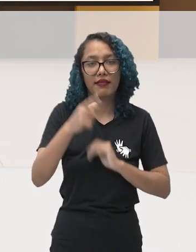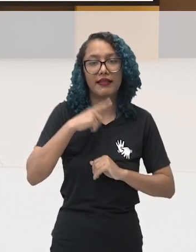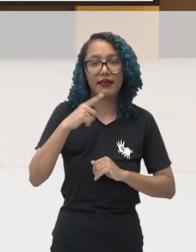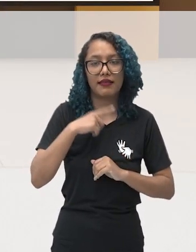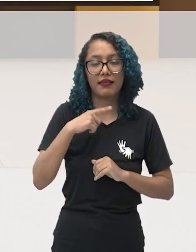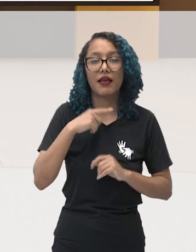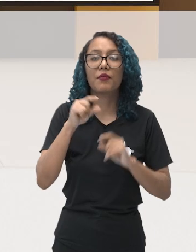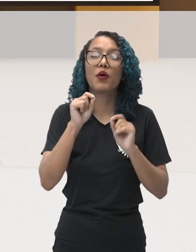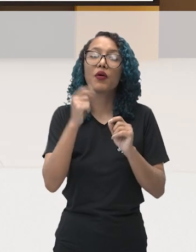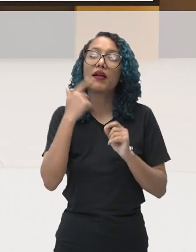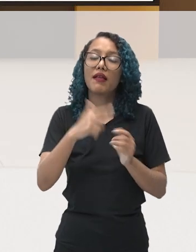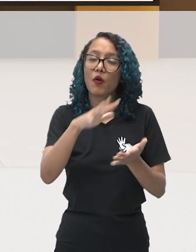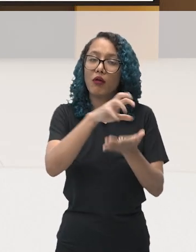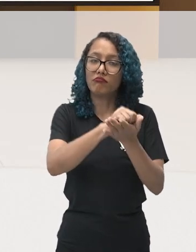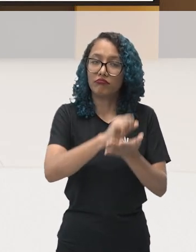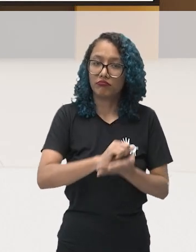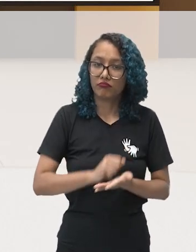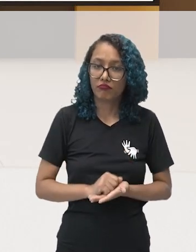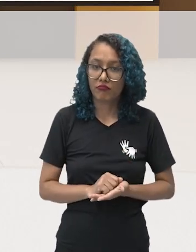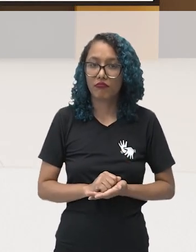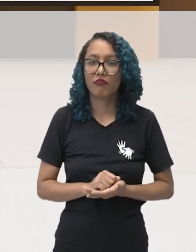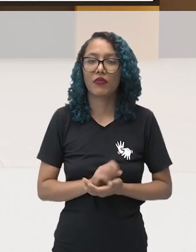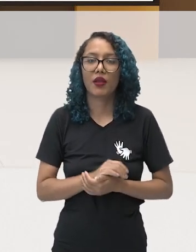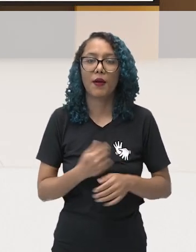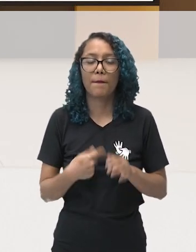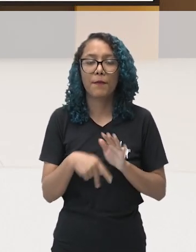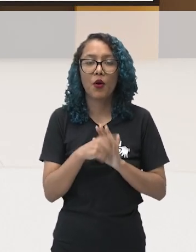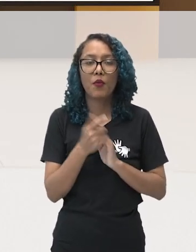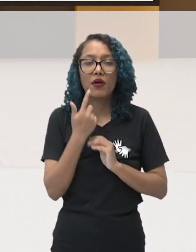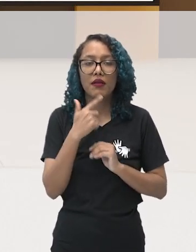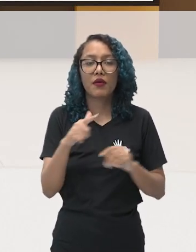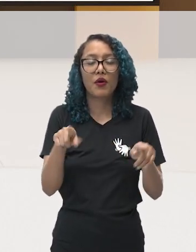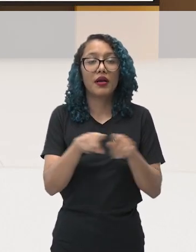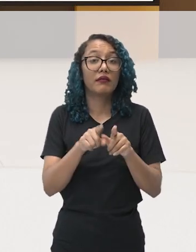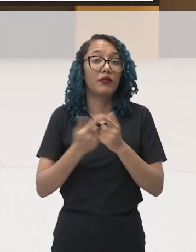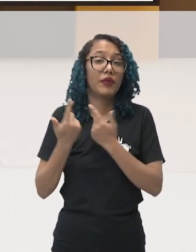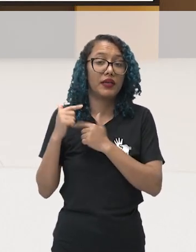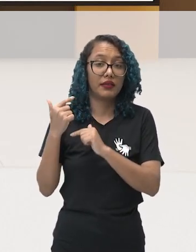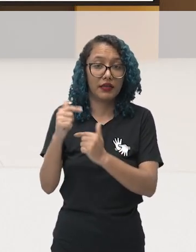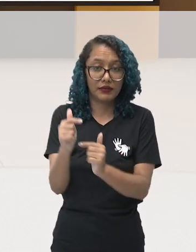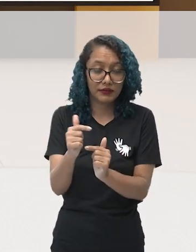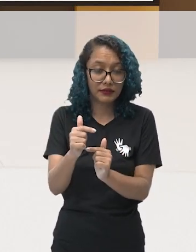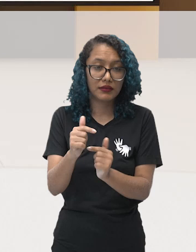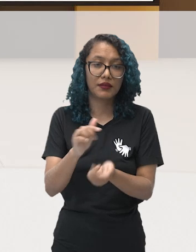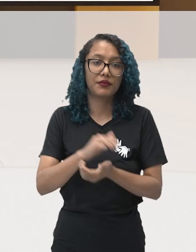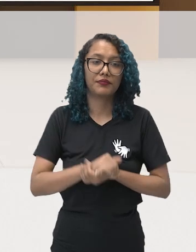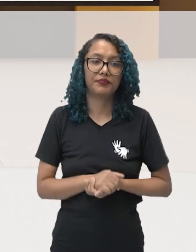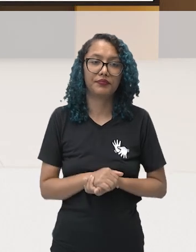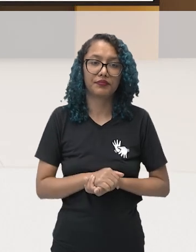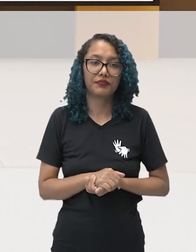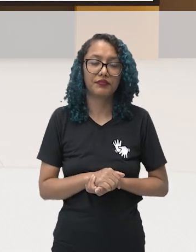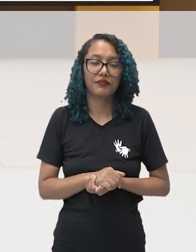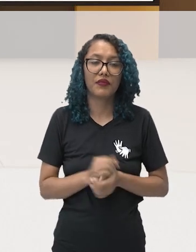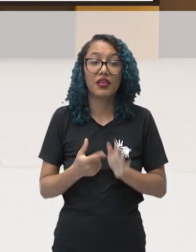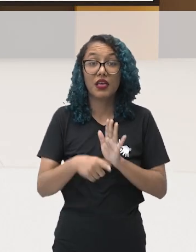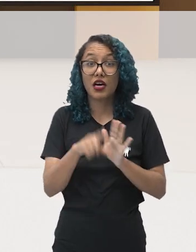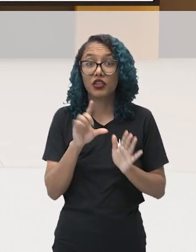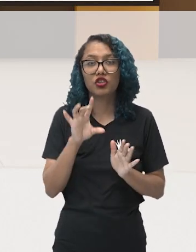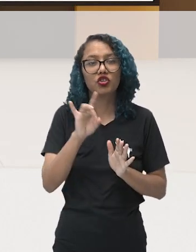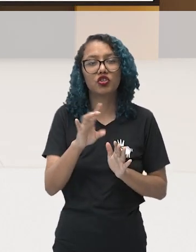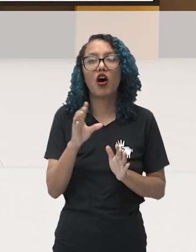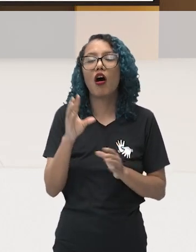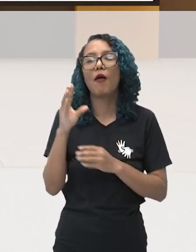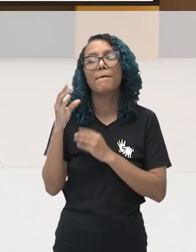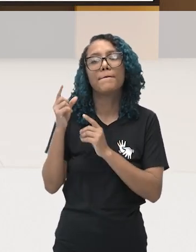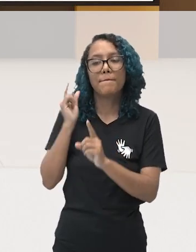esse registro escrito da língua e da tradição que até então era somente oral. Vamos